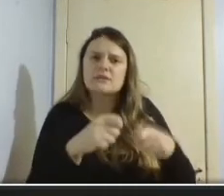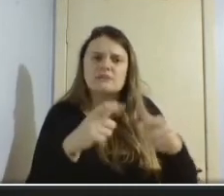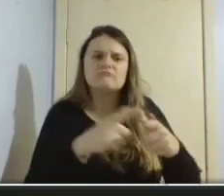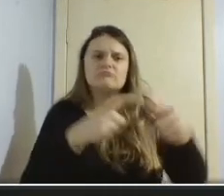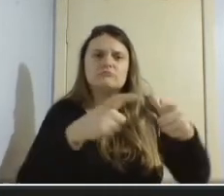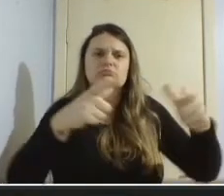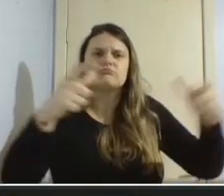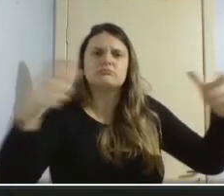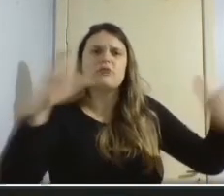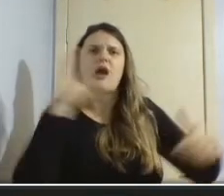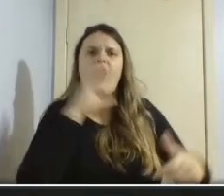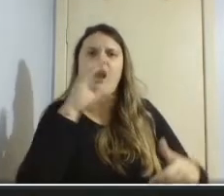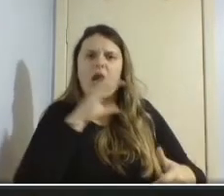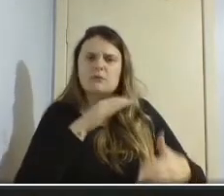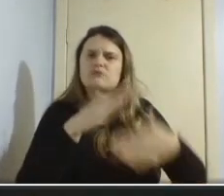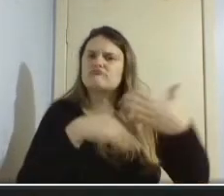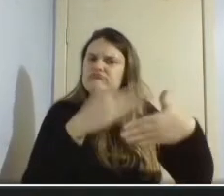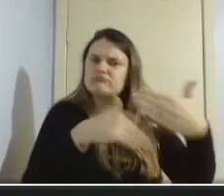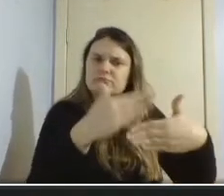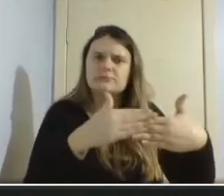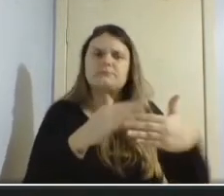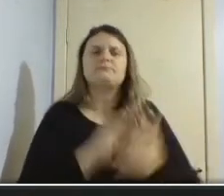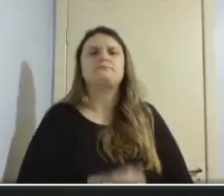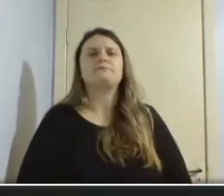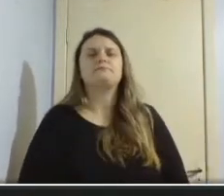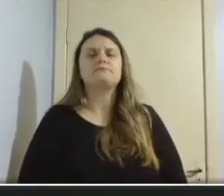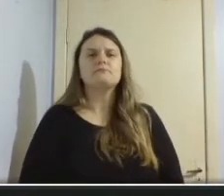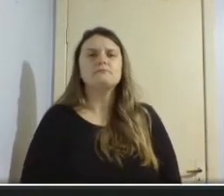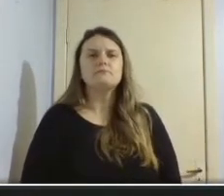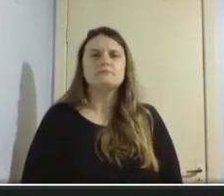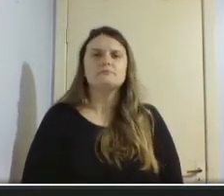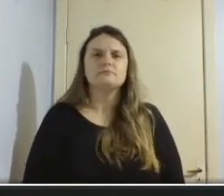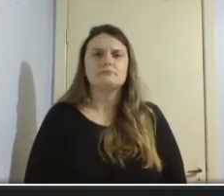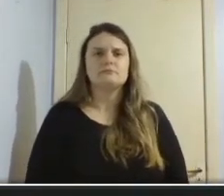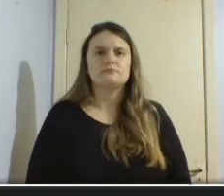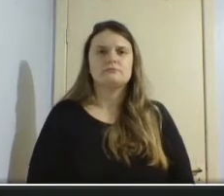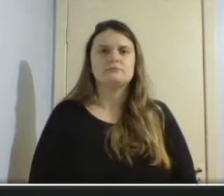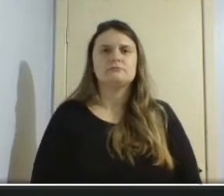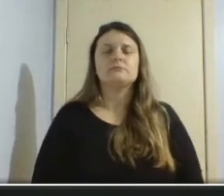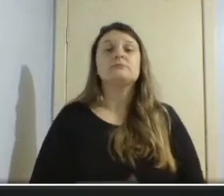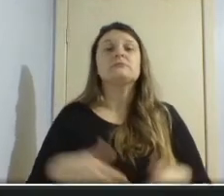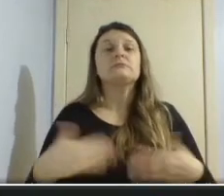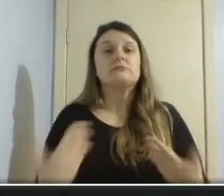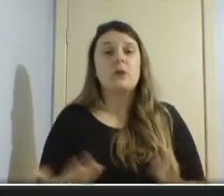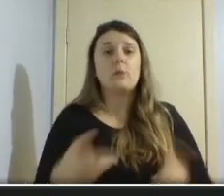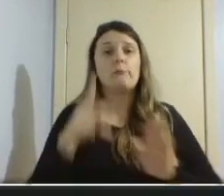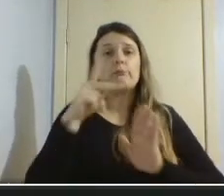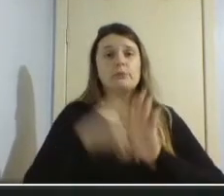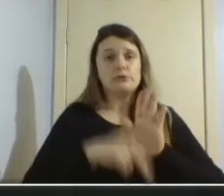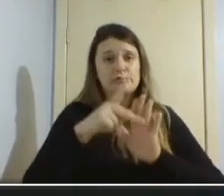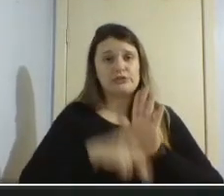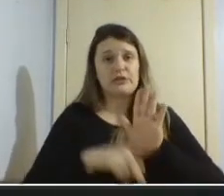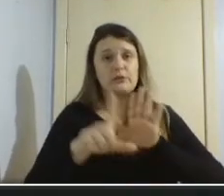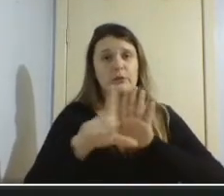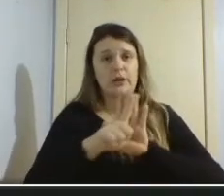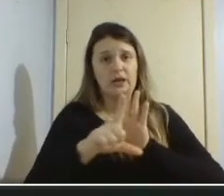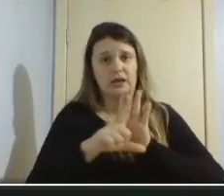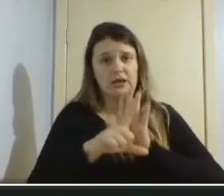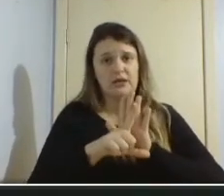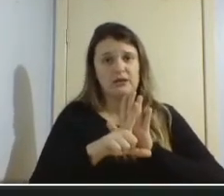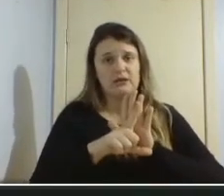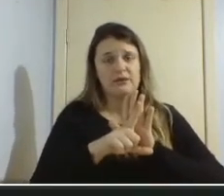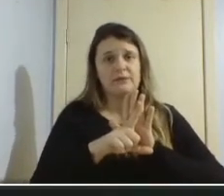startups conhecidas mundialmente. Esse projeto de lei que tende a trabalhar